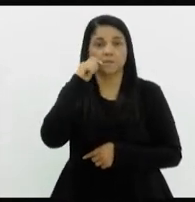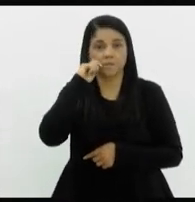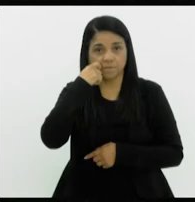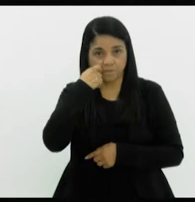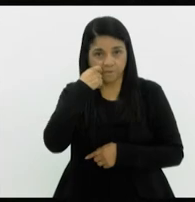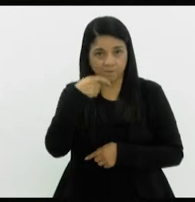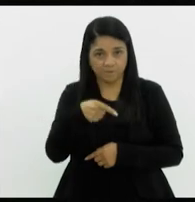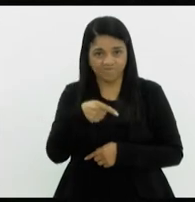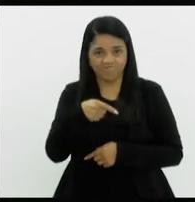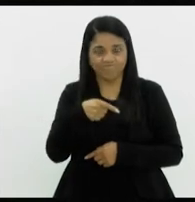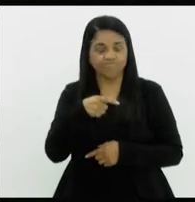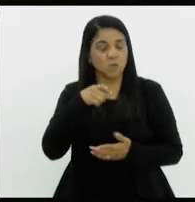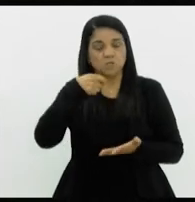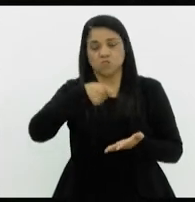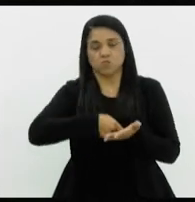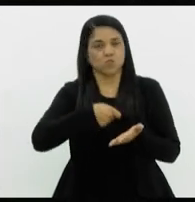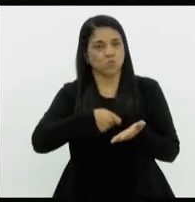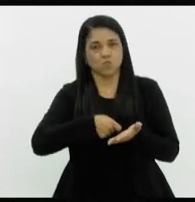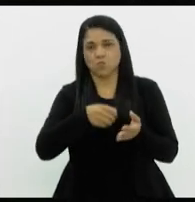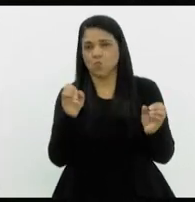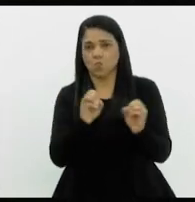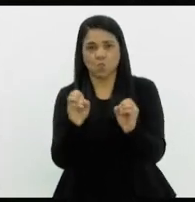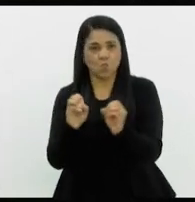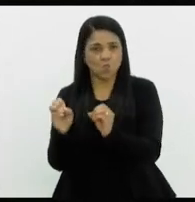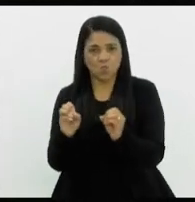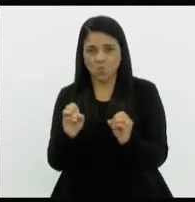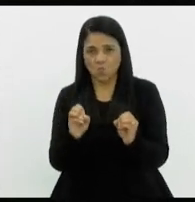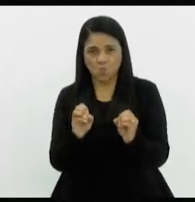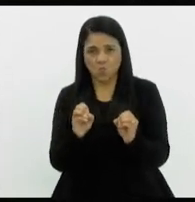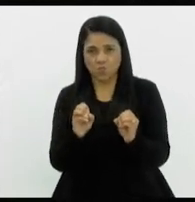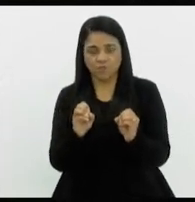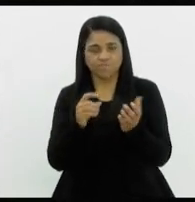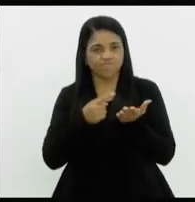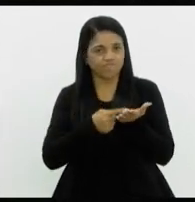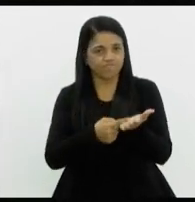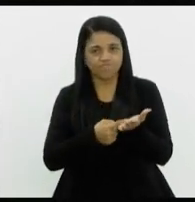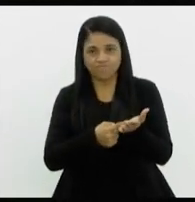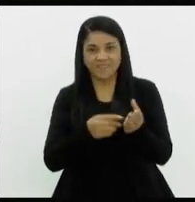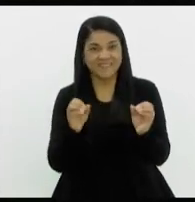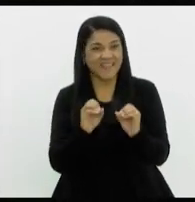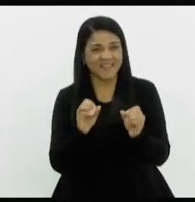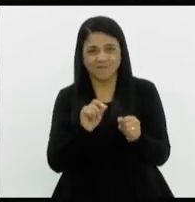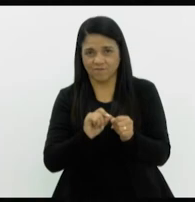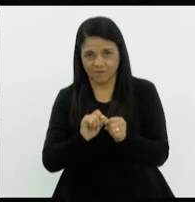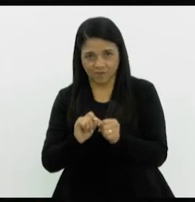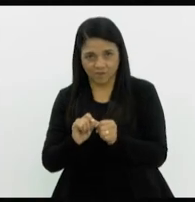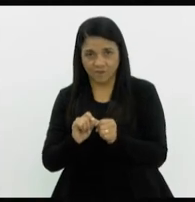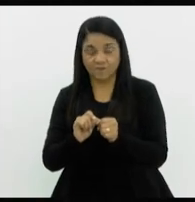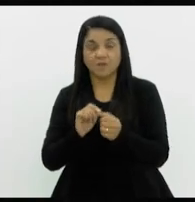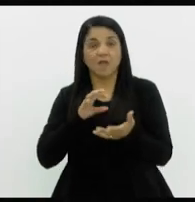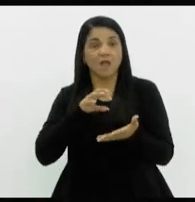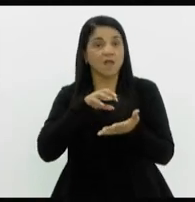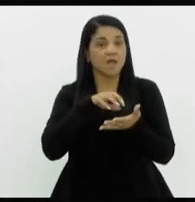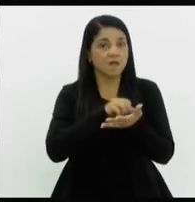não cumpre aquilo que tem que ser feito. Então, quero aqui registrar